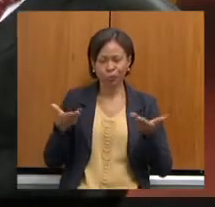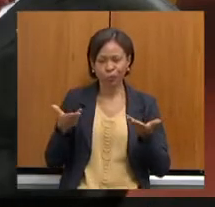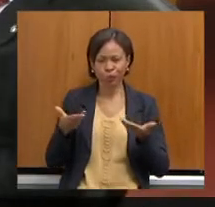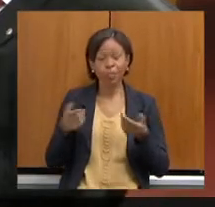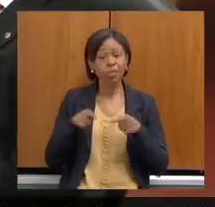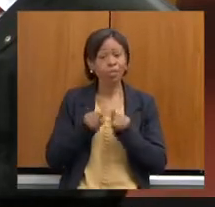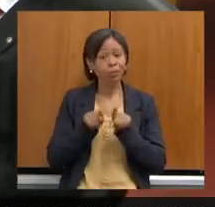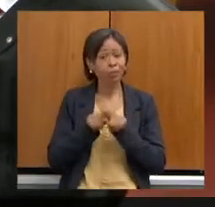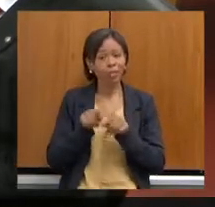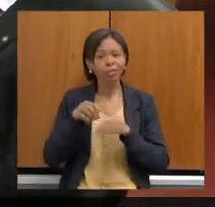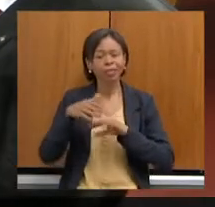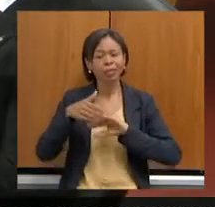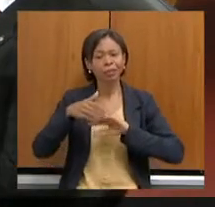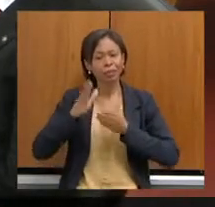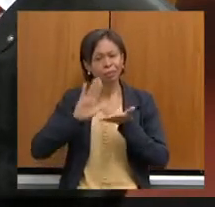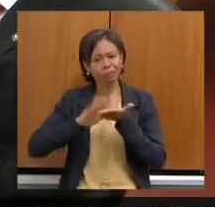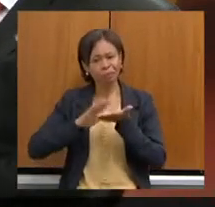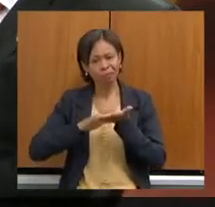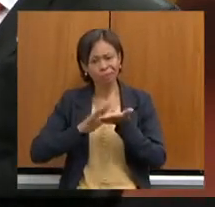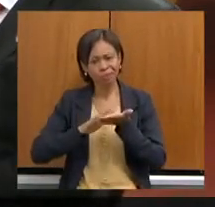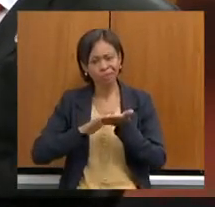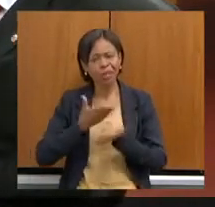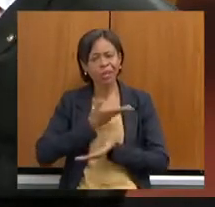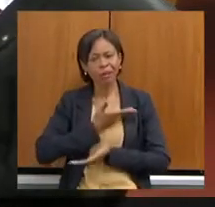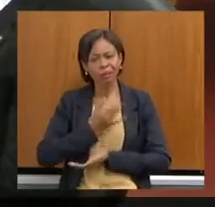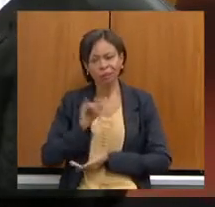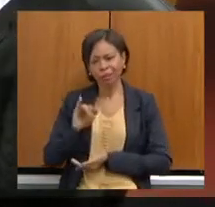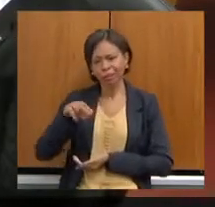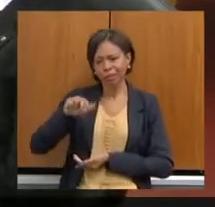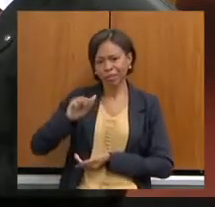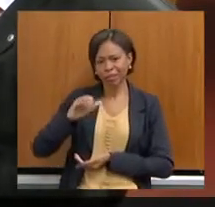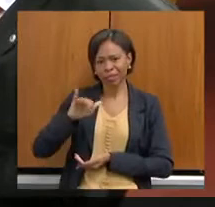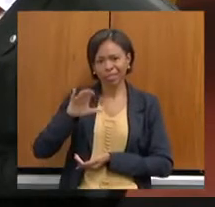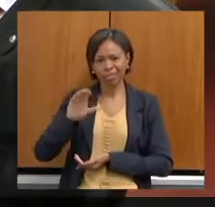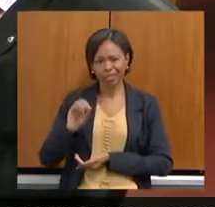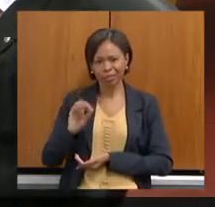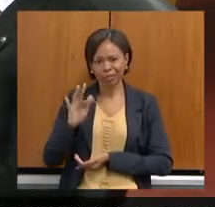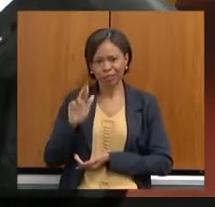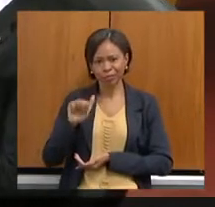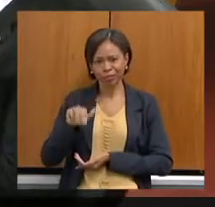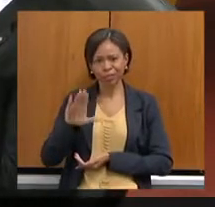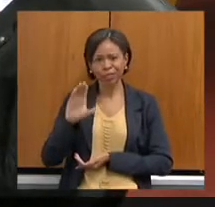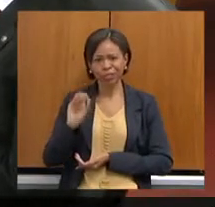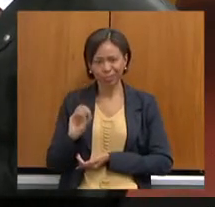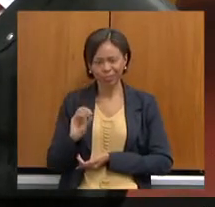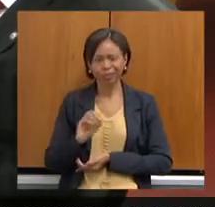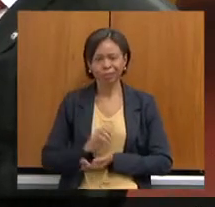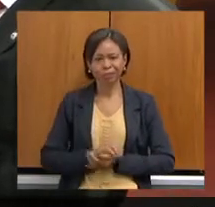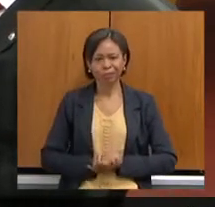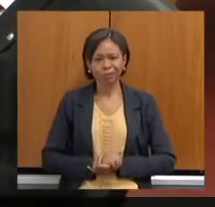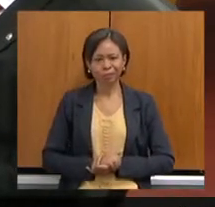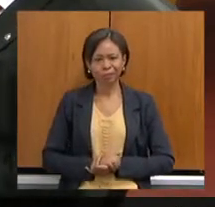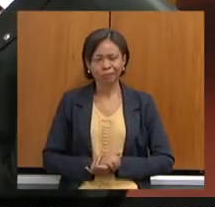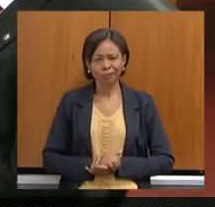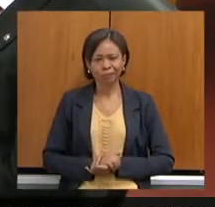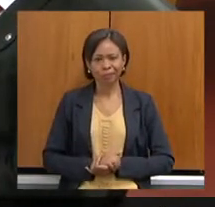também parabenizo nosso grande amigo e nas Franco os Arantes Betinho